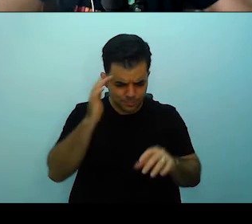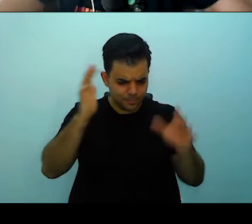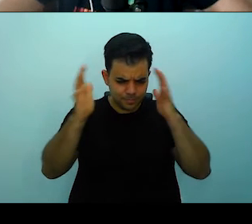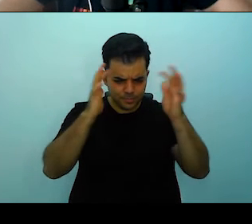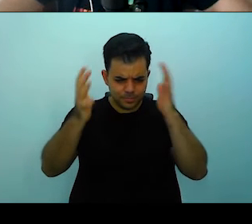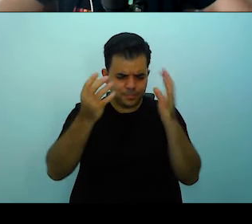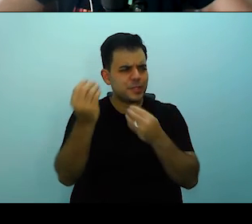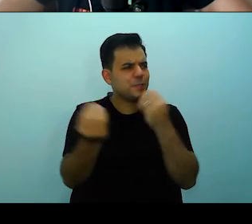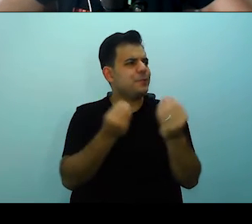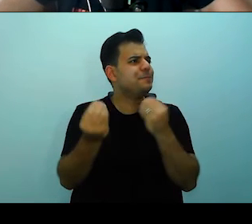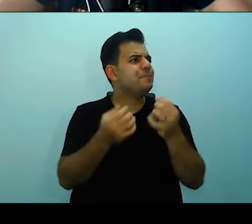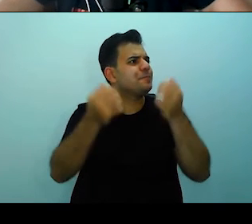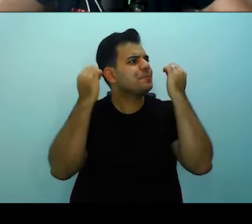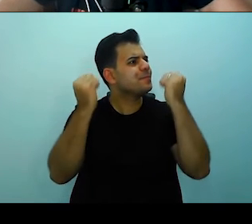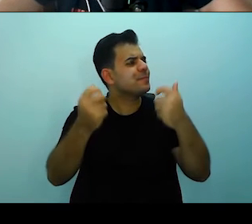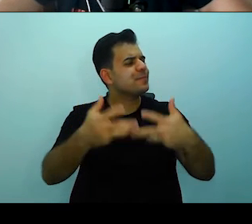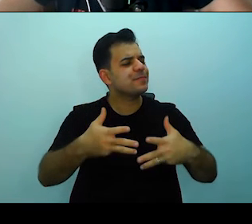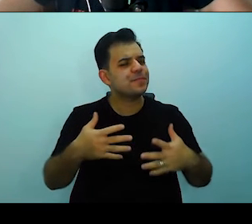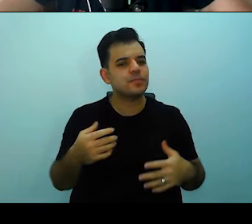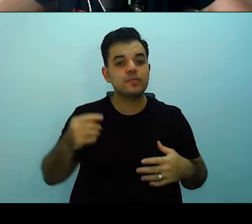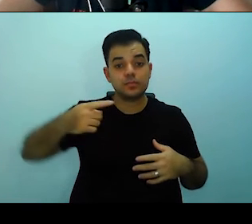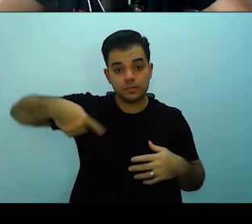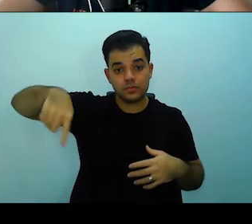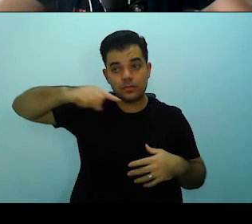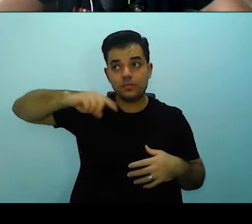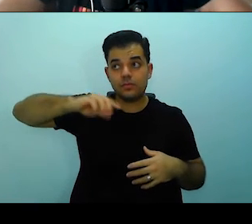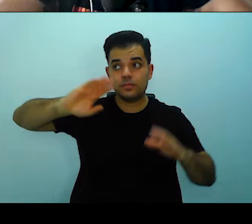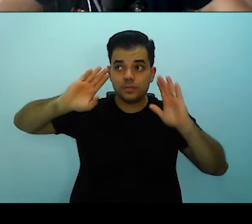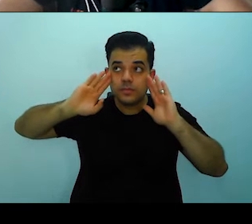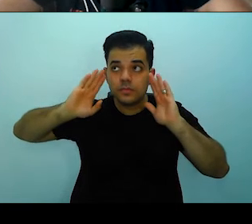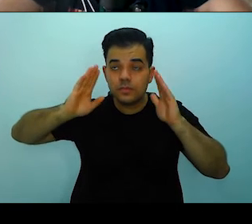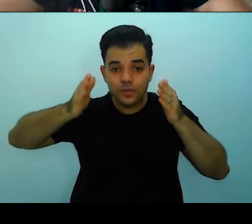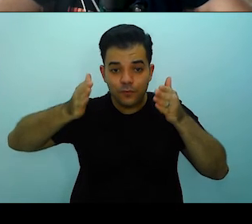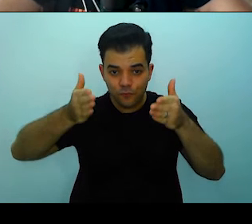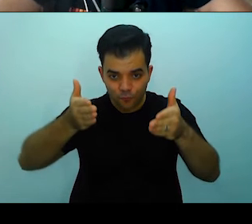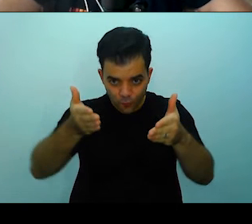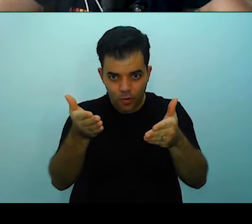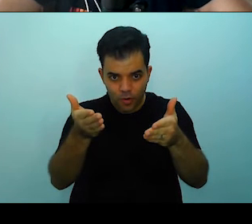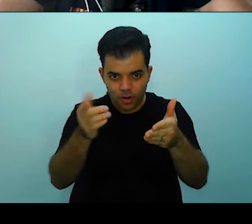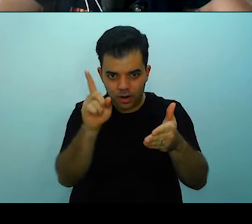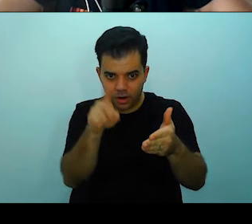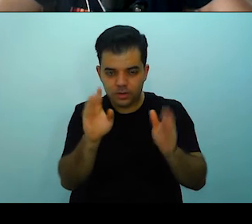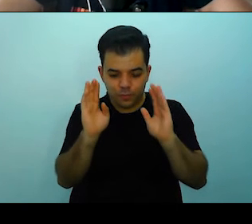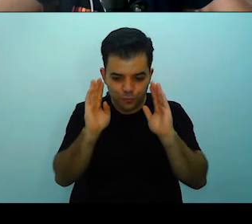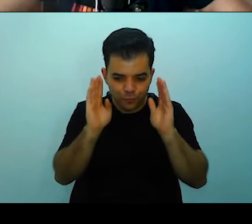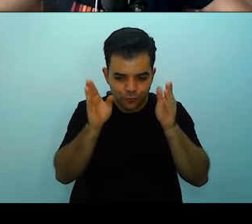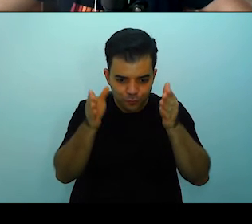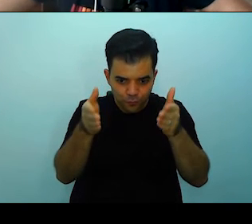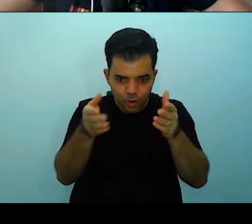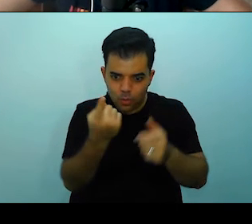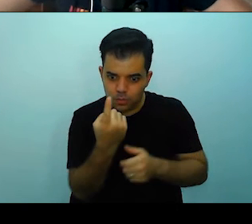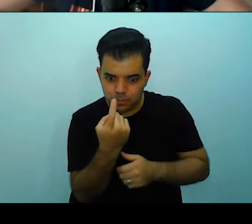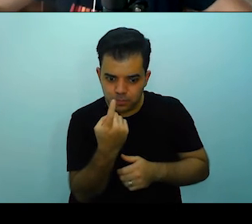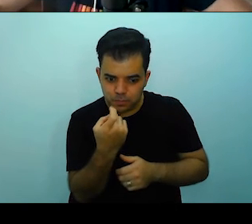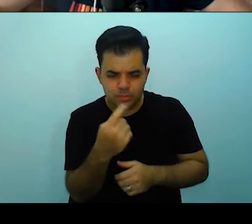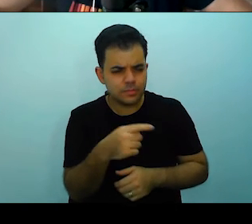Como eu posso dizer o seguinte, quando a gente foca nisso que eu falei anteriormente, a gente tem um processo que